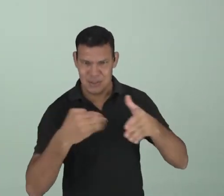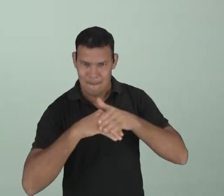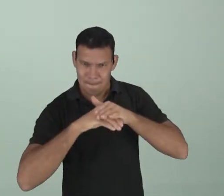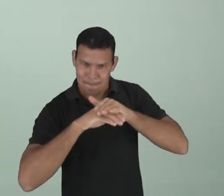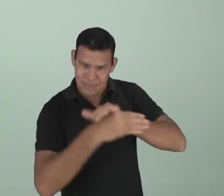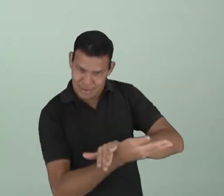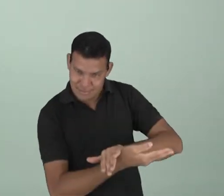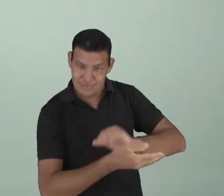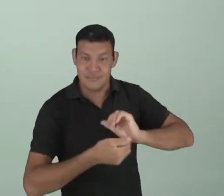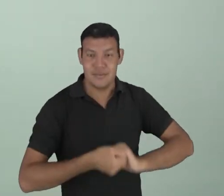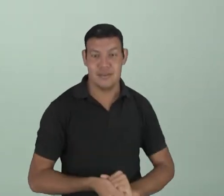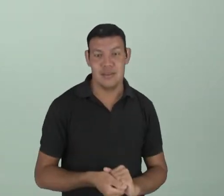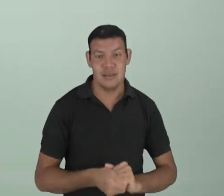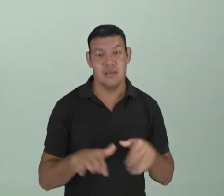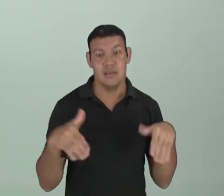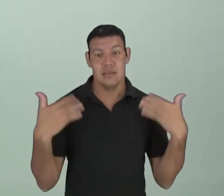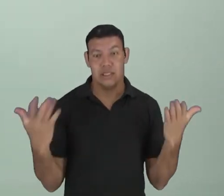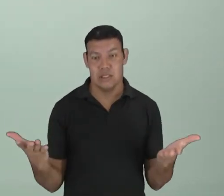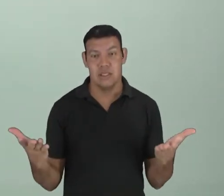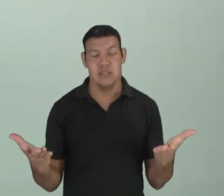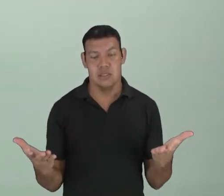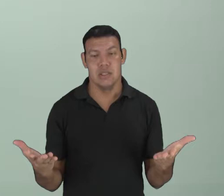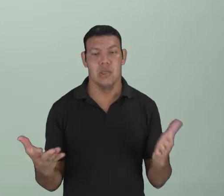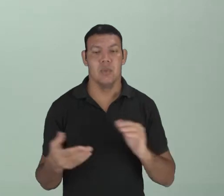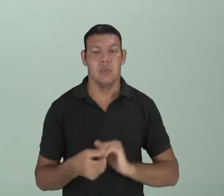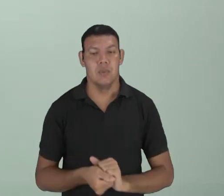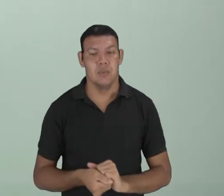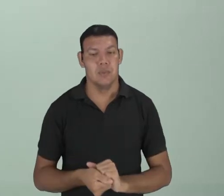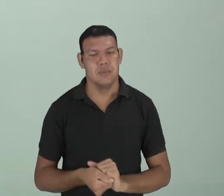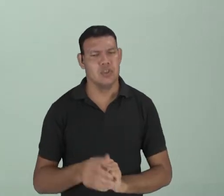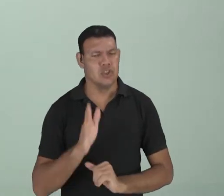Então, para eles, por eles ter